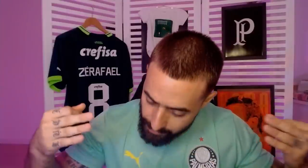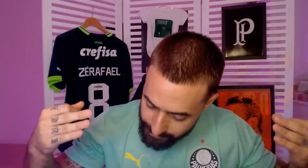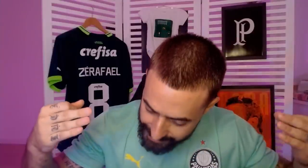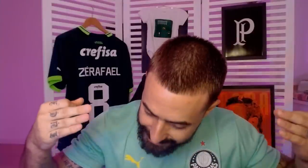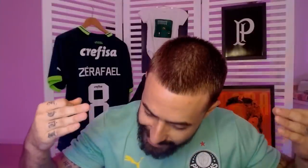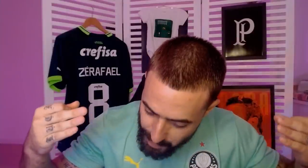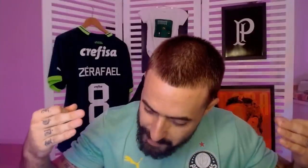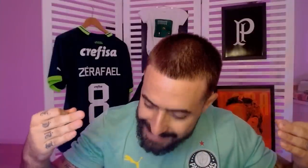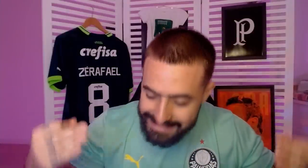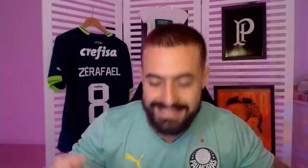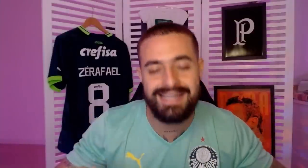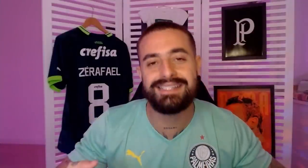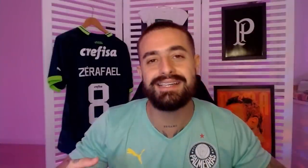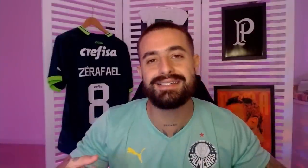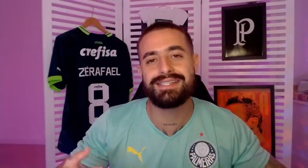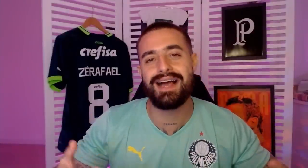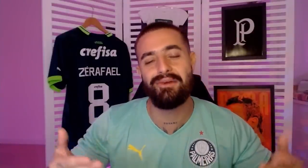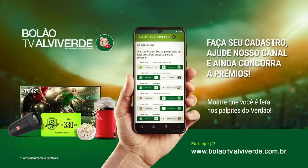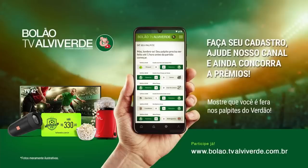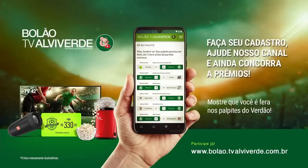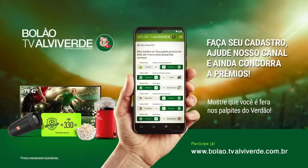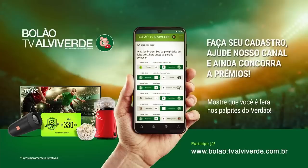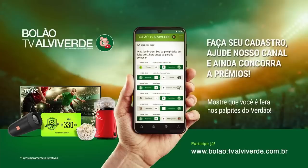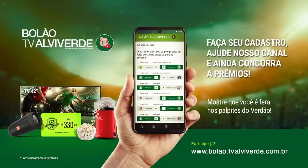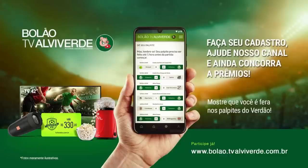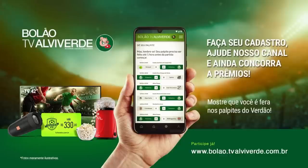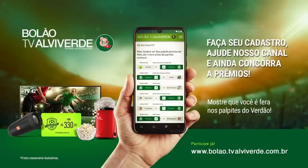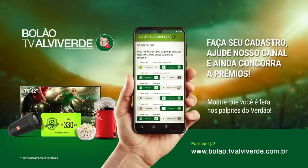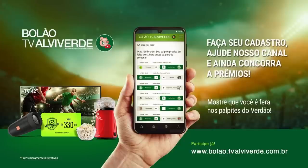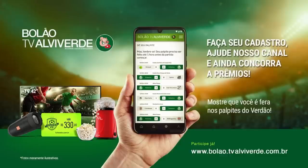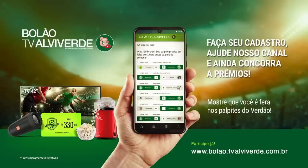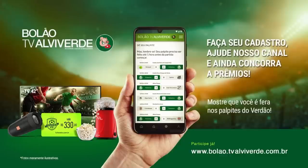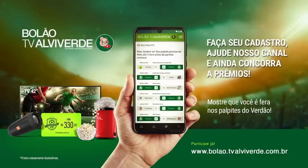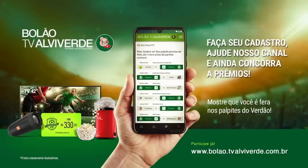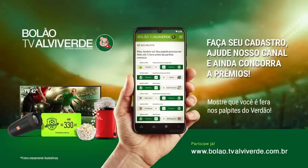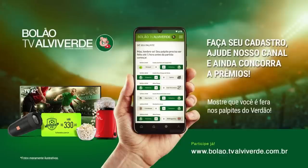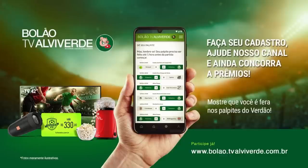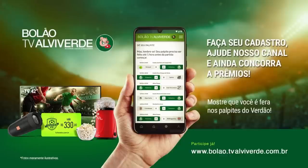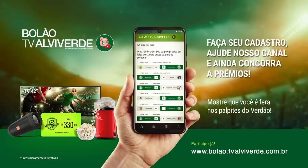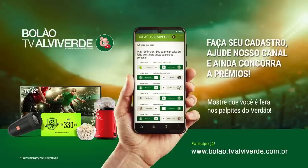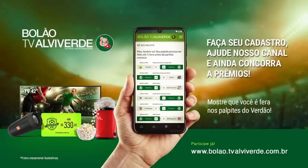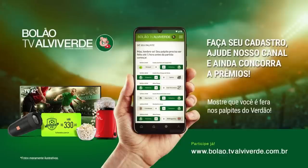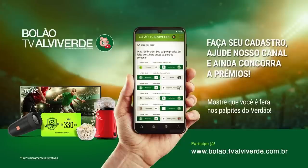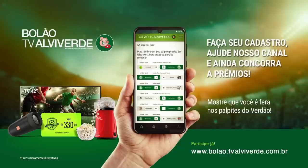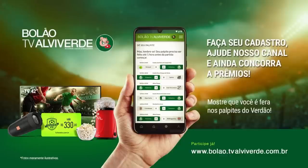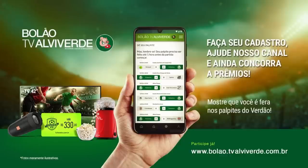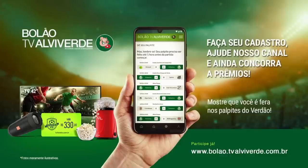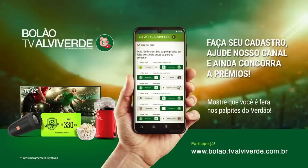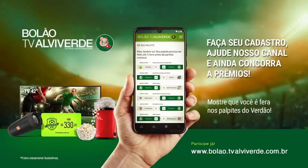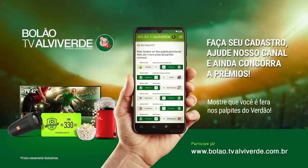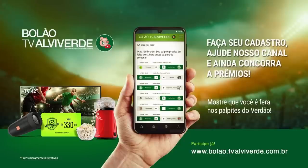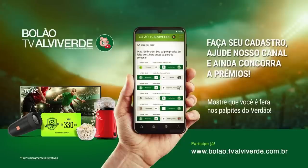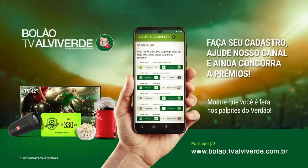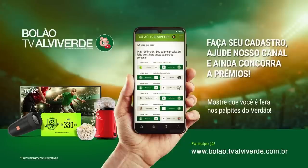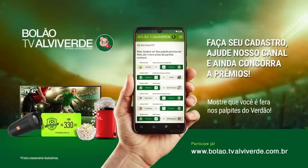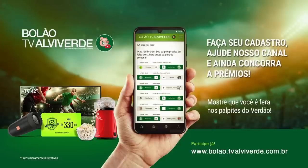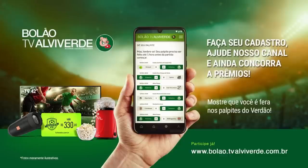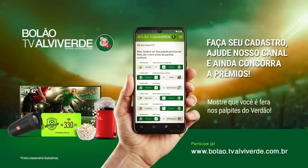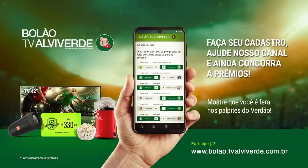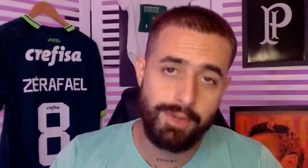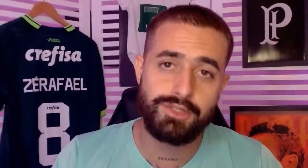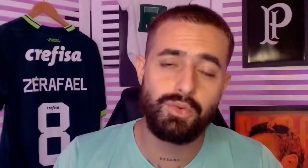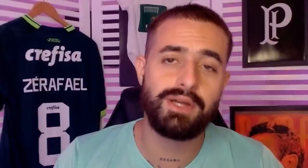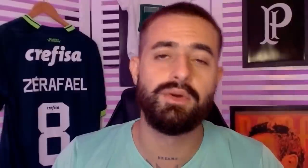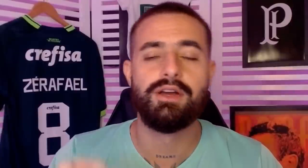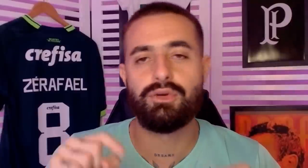A TV Alviverde tem o prazer de lançar o bolão da TV Alviverde, o único bolão dedicado 100% aos jogos do Palmeiras. É isso aí. Todos os